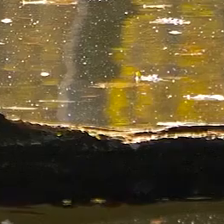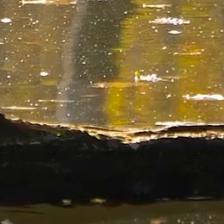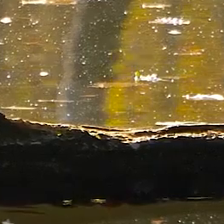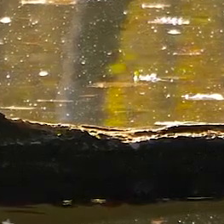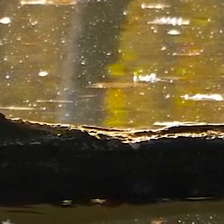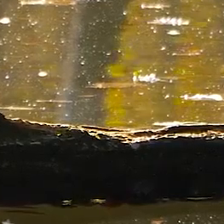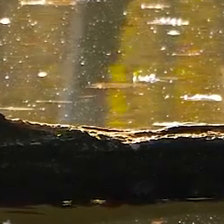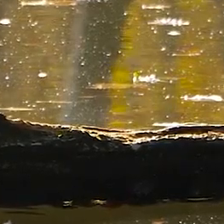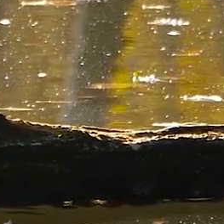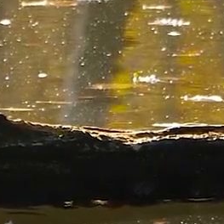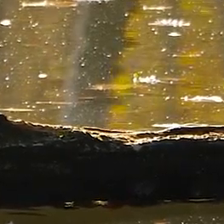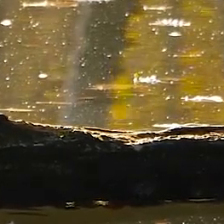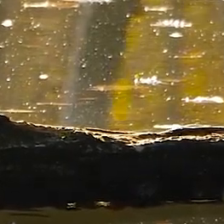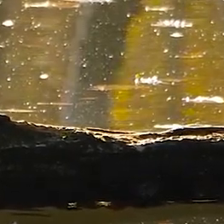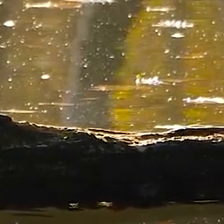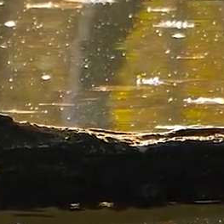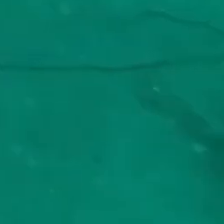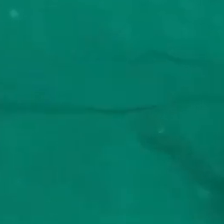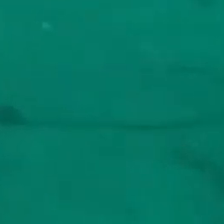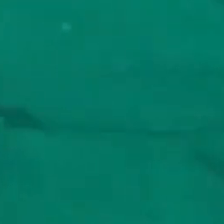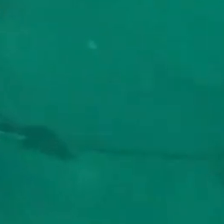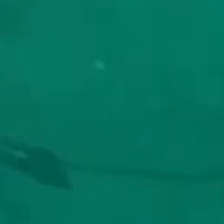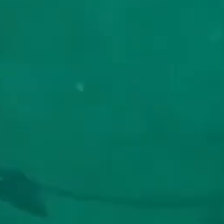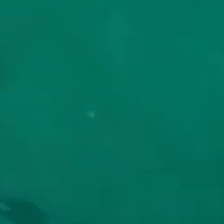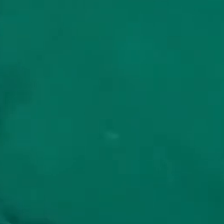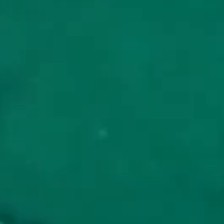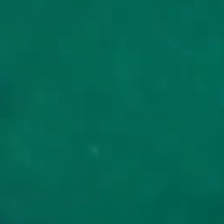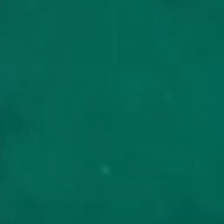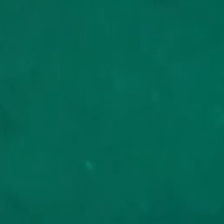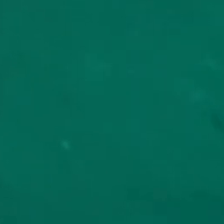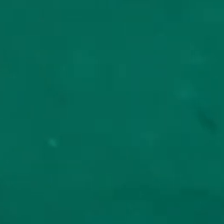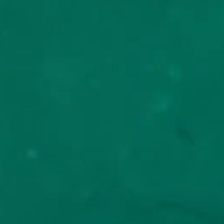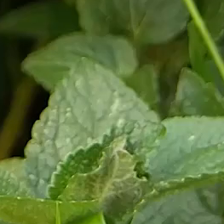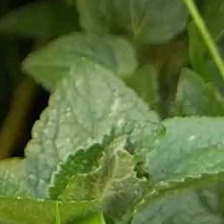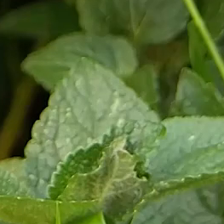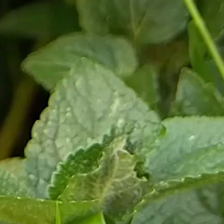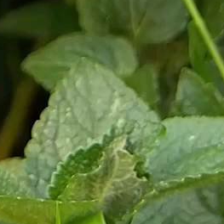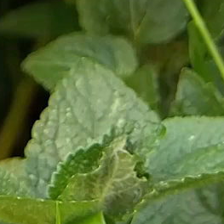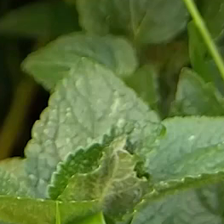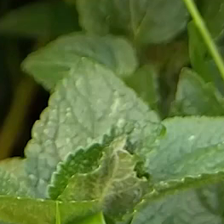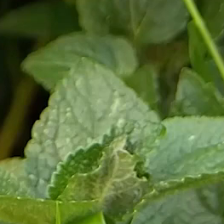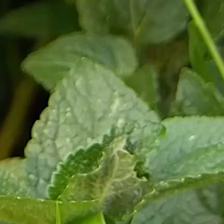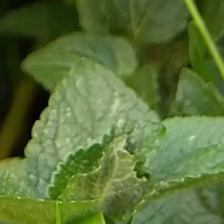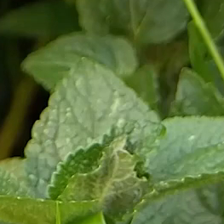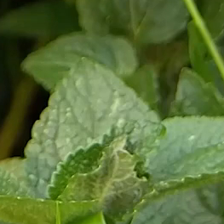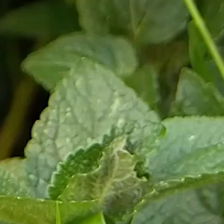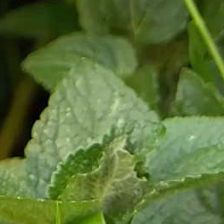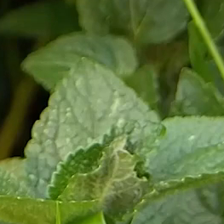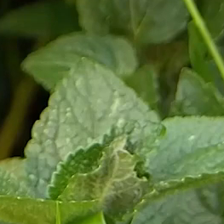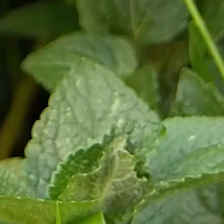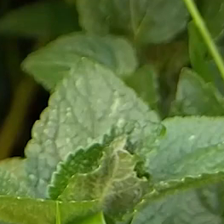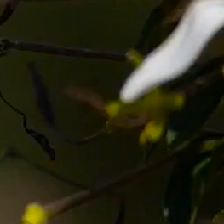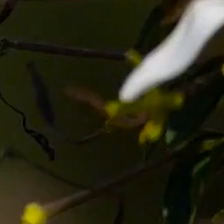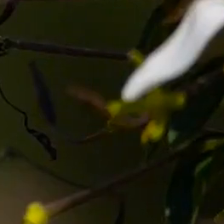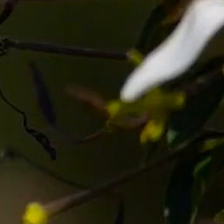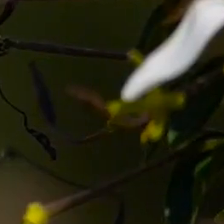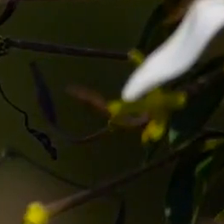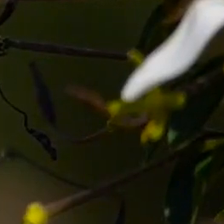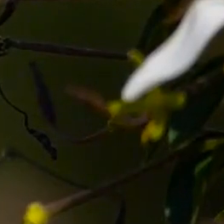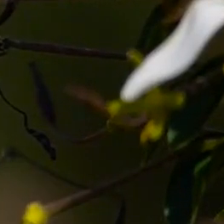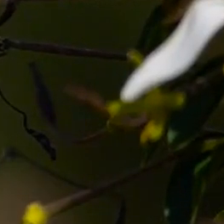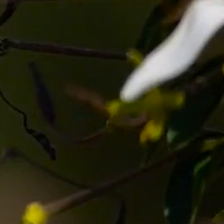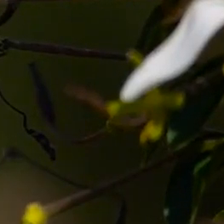e da biodiversidade. As atividades que levam à degradação do meio ambiente pelo homem afetam as